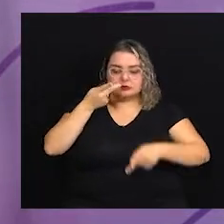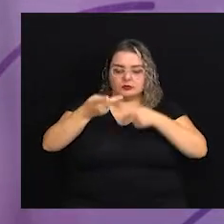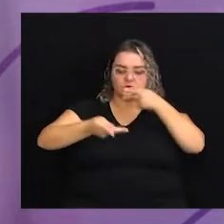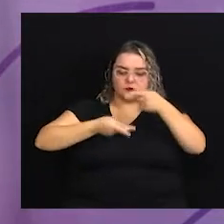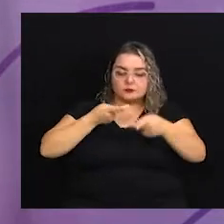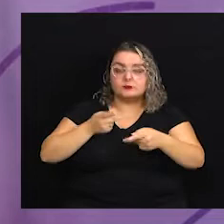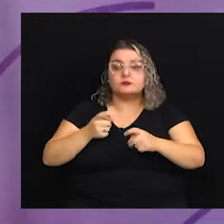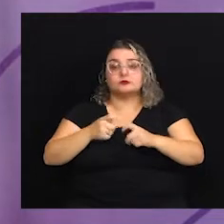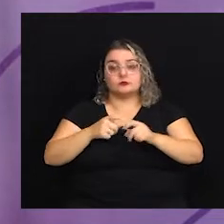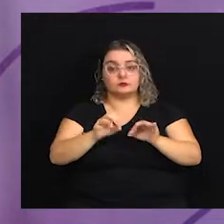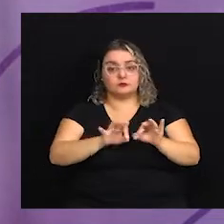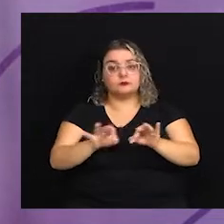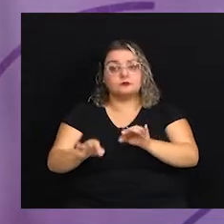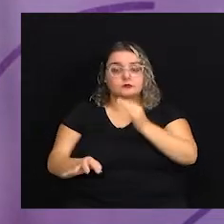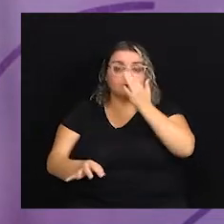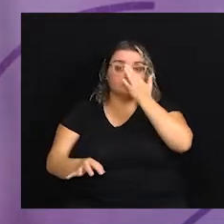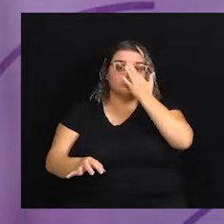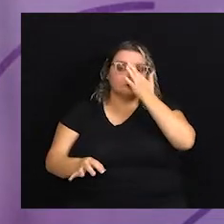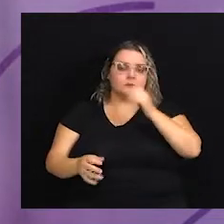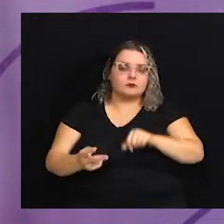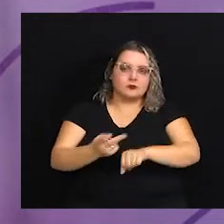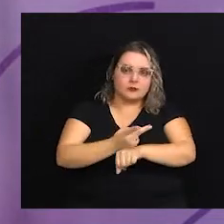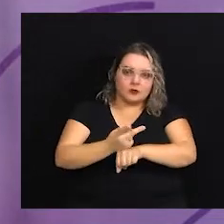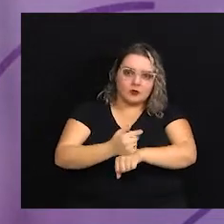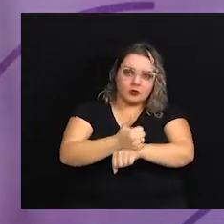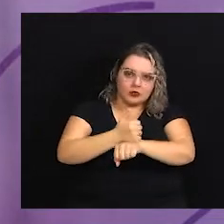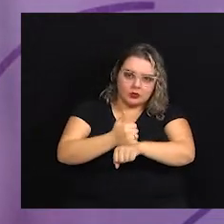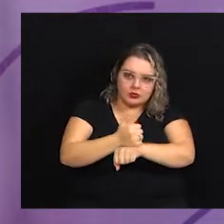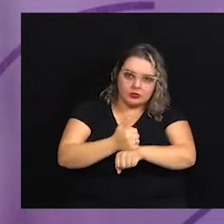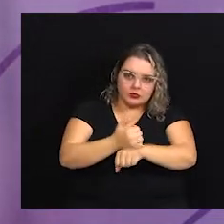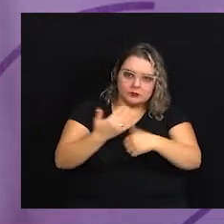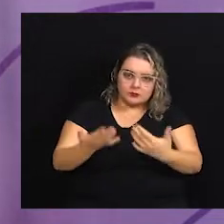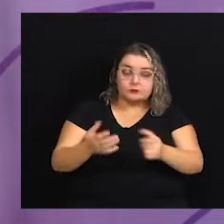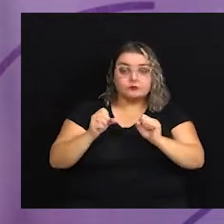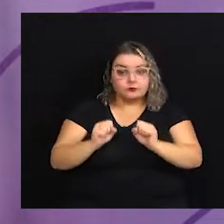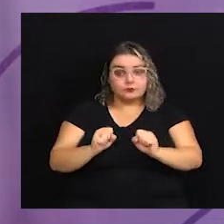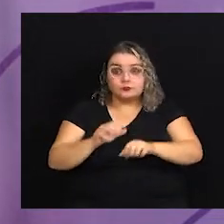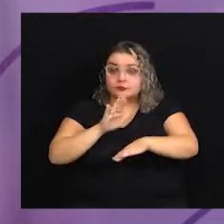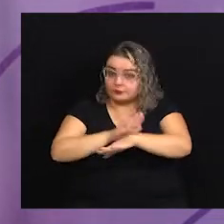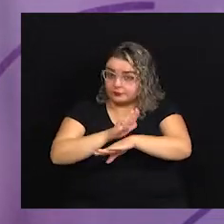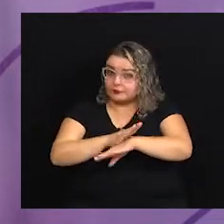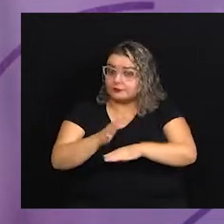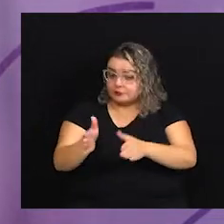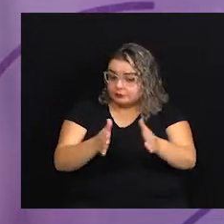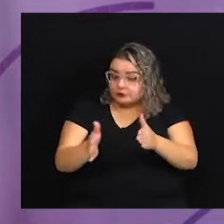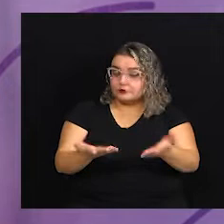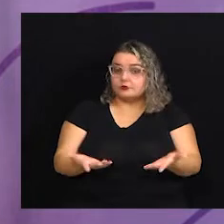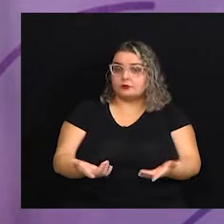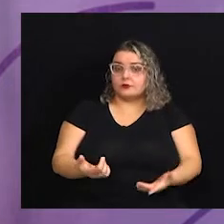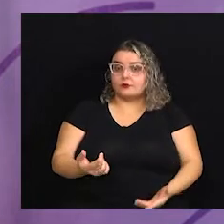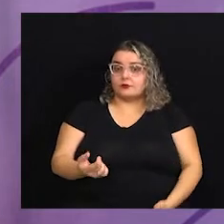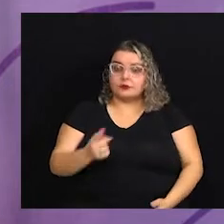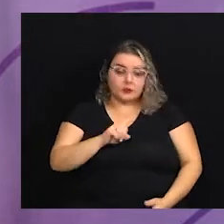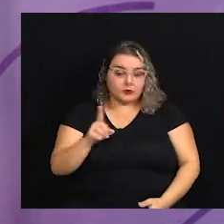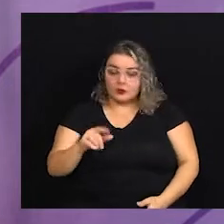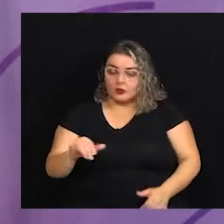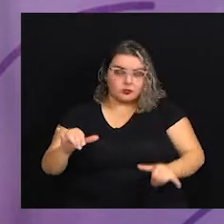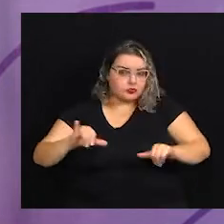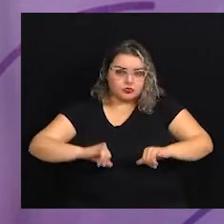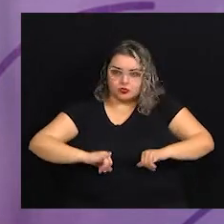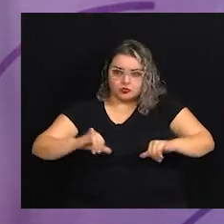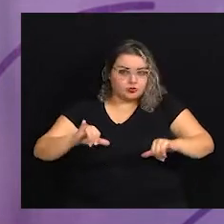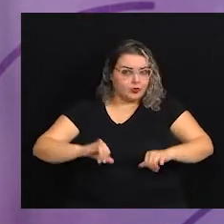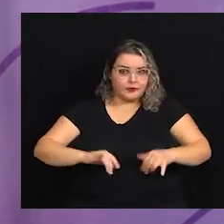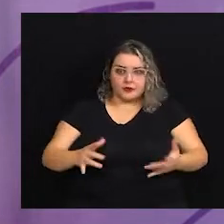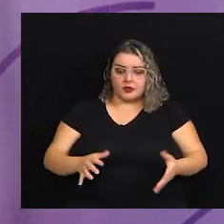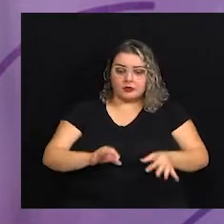colocando o médico preparado, e buscar com que aquele profissional possa ajudá-la nessa fase, que ela não tem que sofrer. O